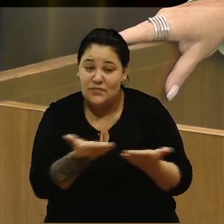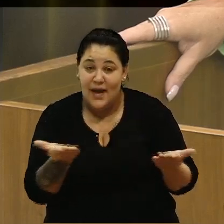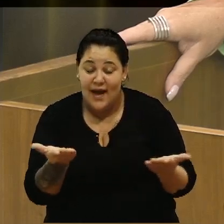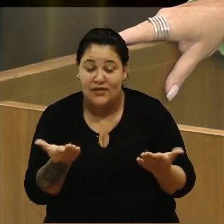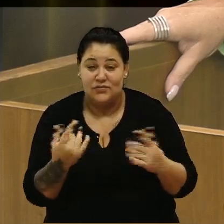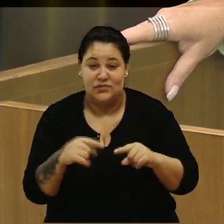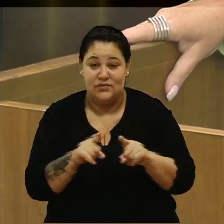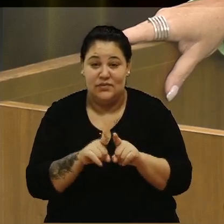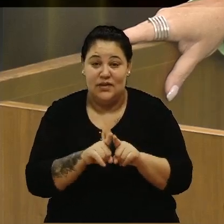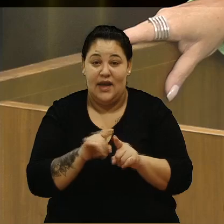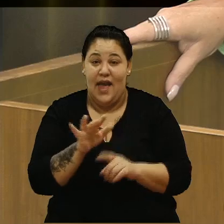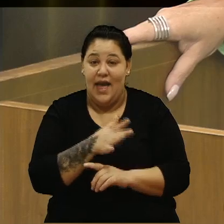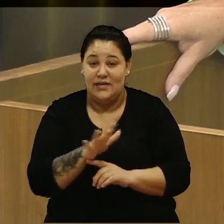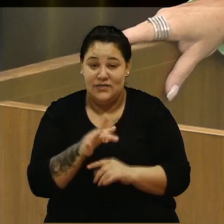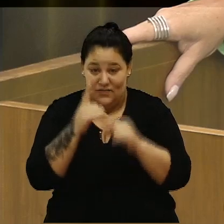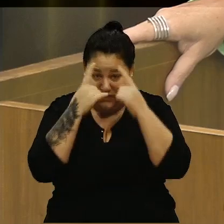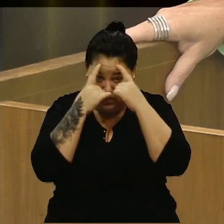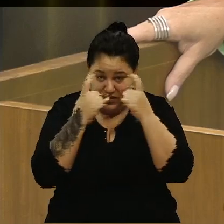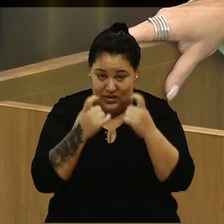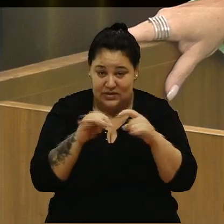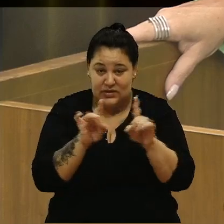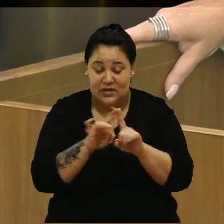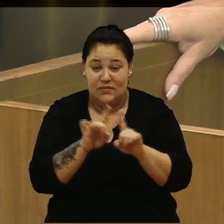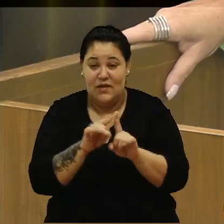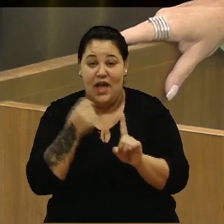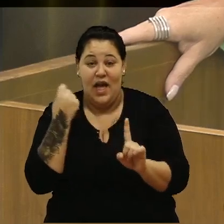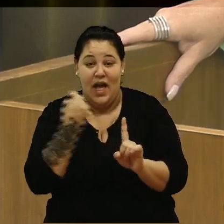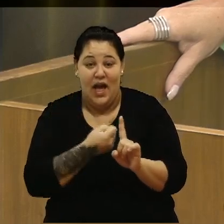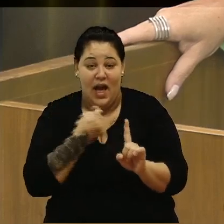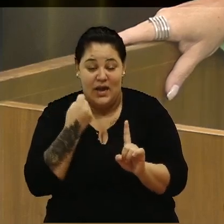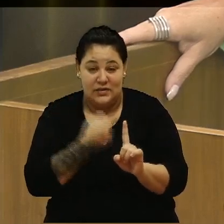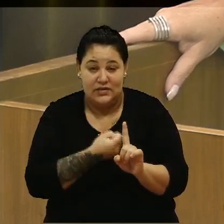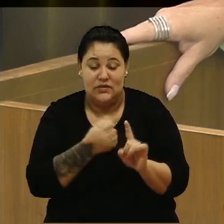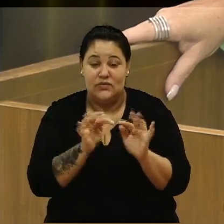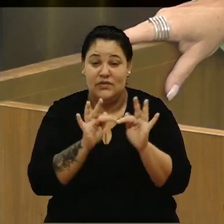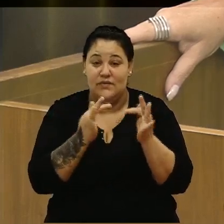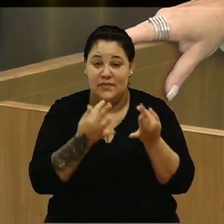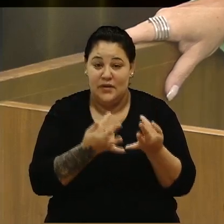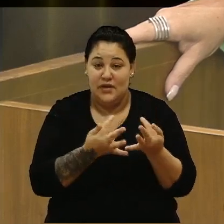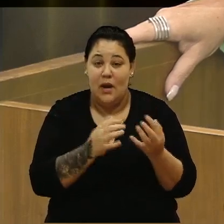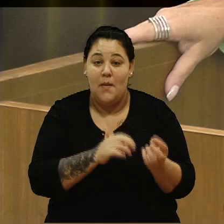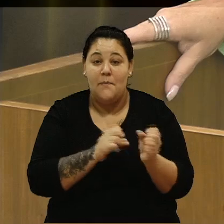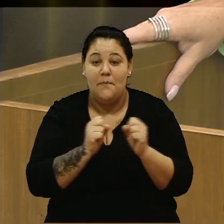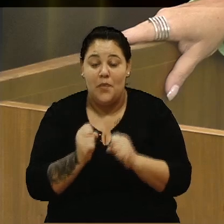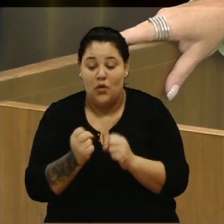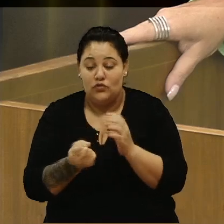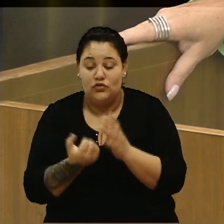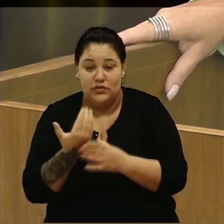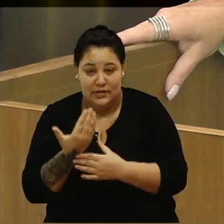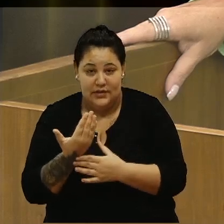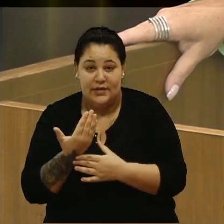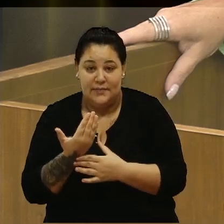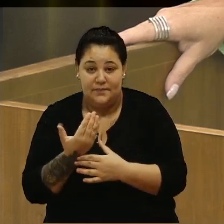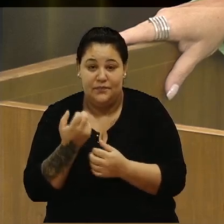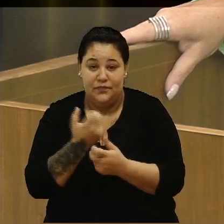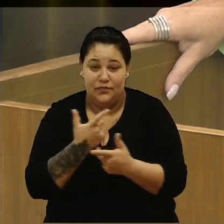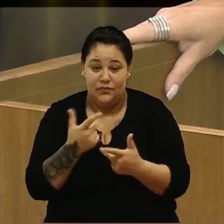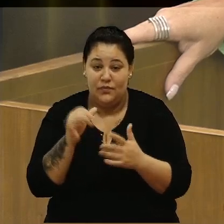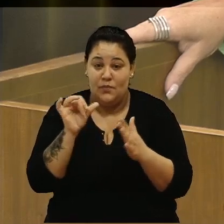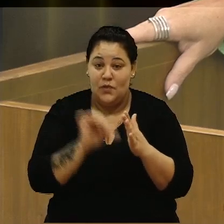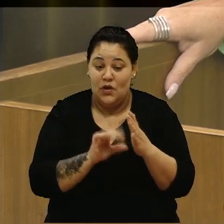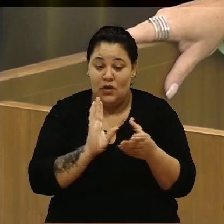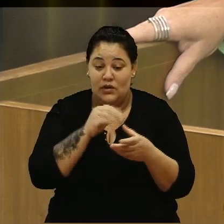muitas vezes a violência, as agressões por familiares pode gerar isso maior ainda